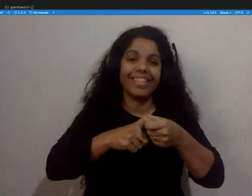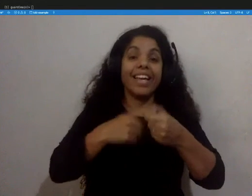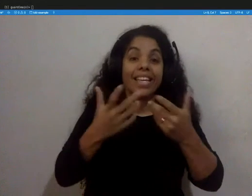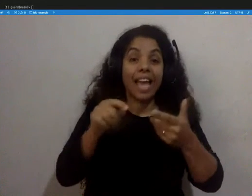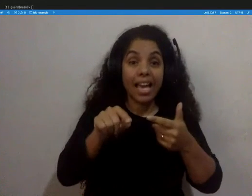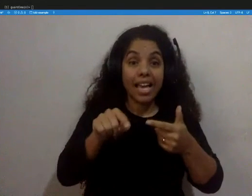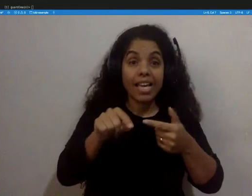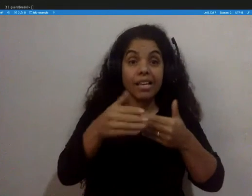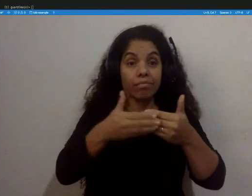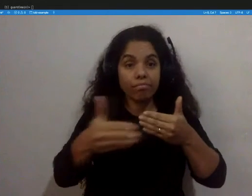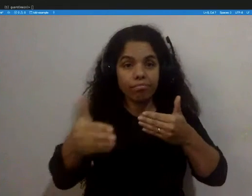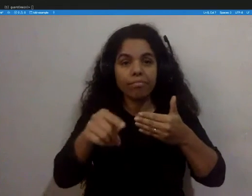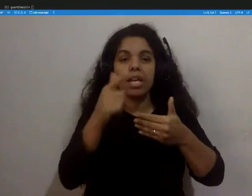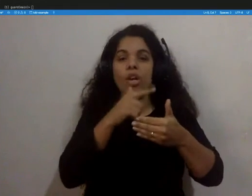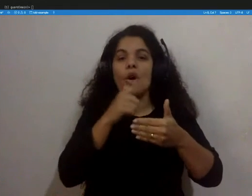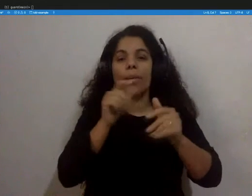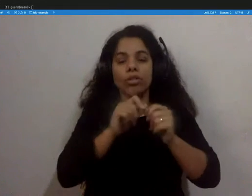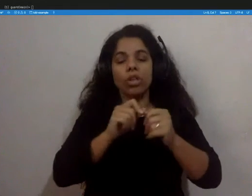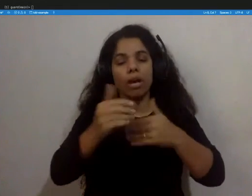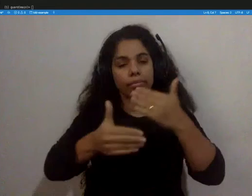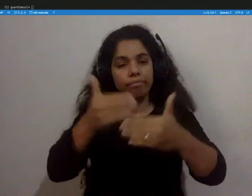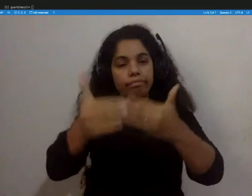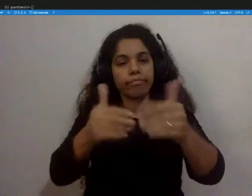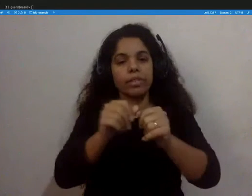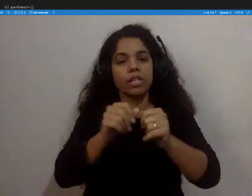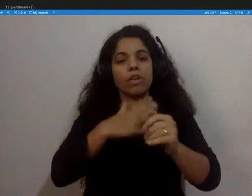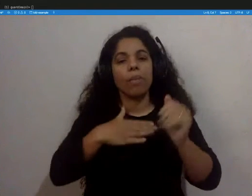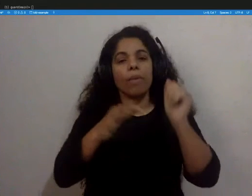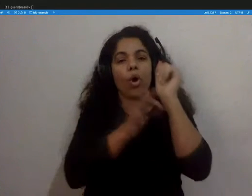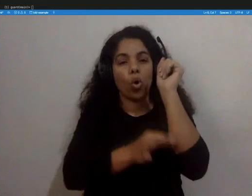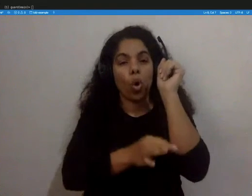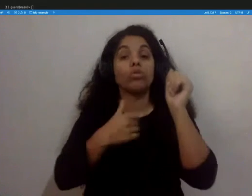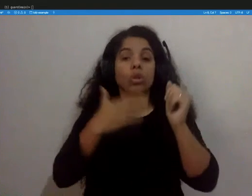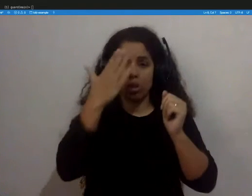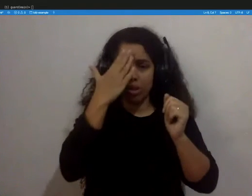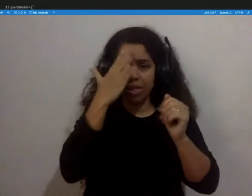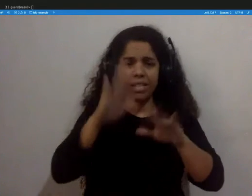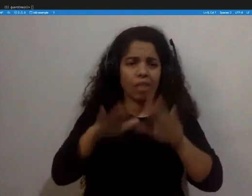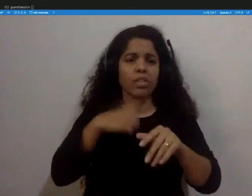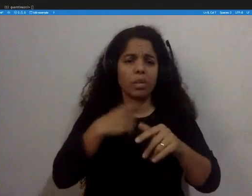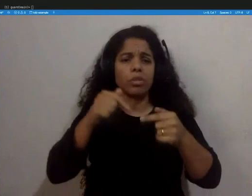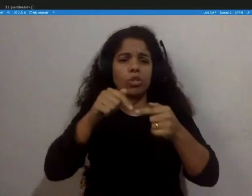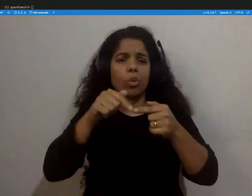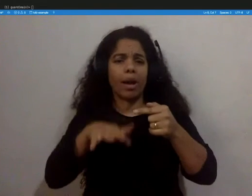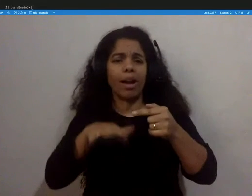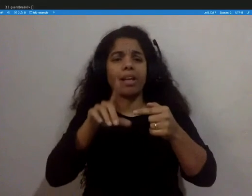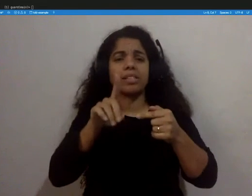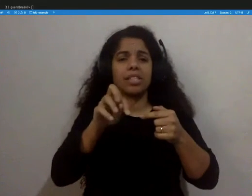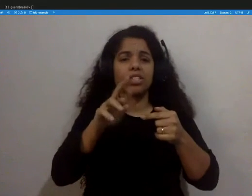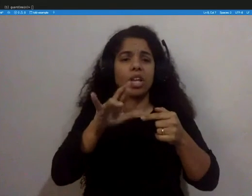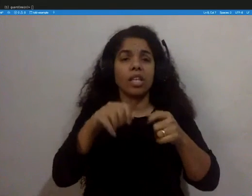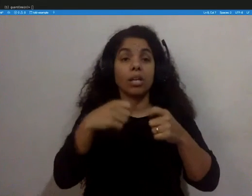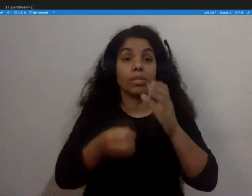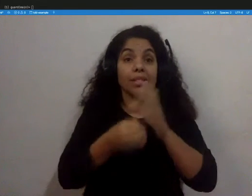desse momento, eu já começo a desenvolver o meu código. Então, agora eu sei que talvez eu precise de uma classe destinatário, que eu preciso criar